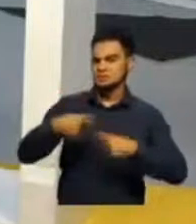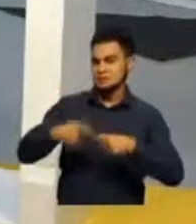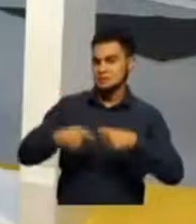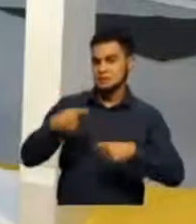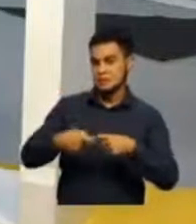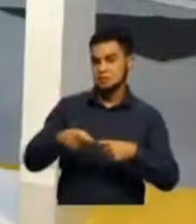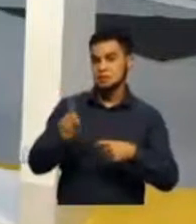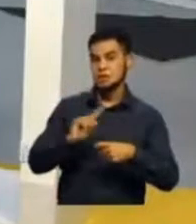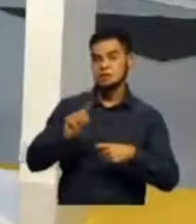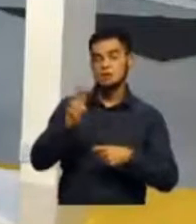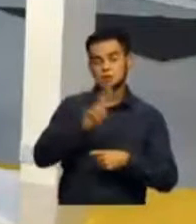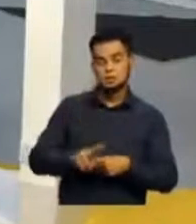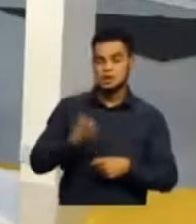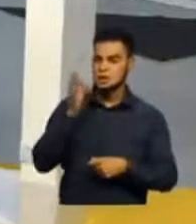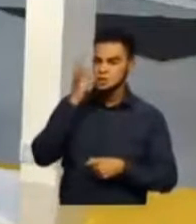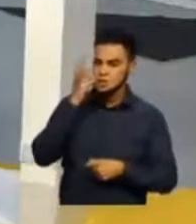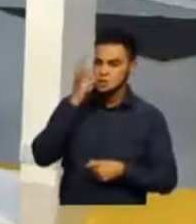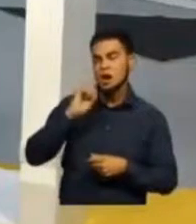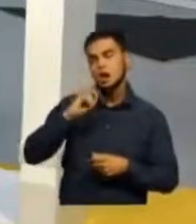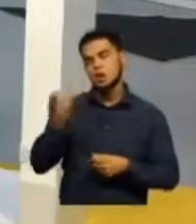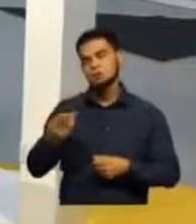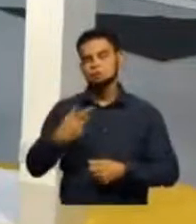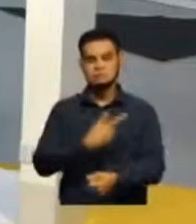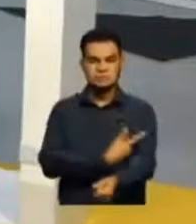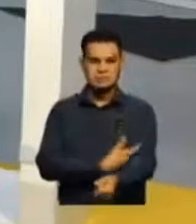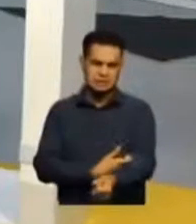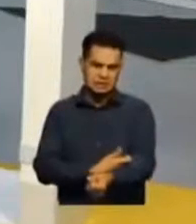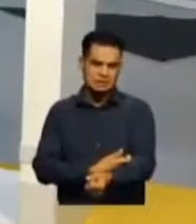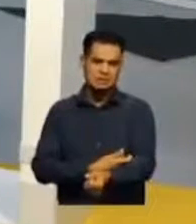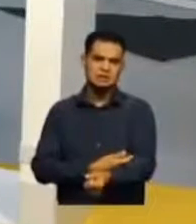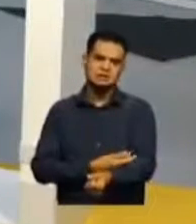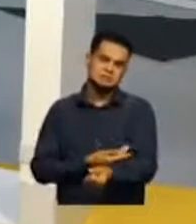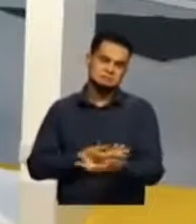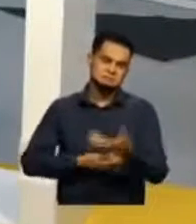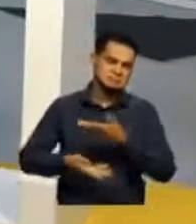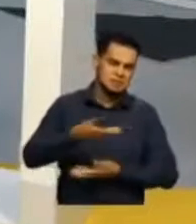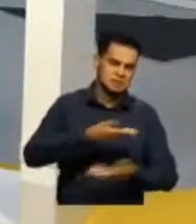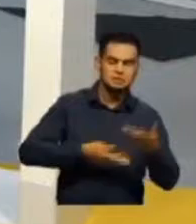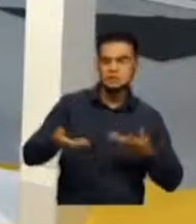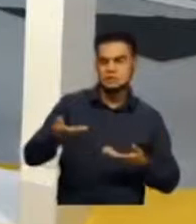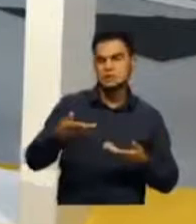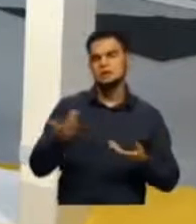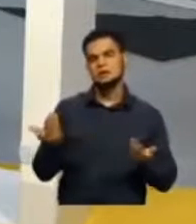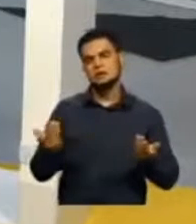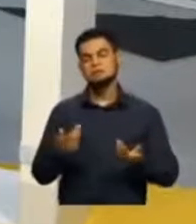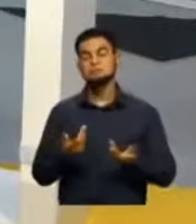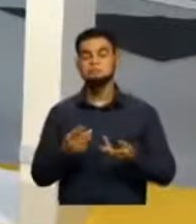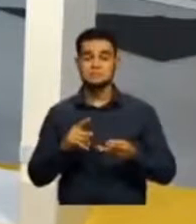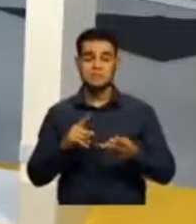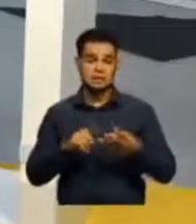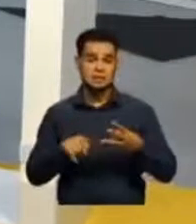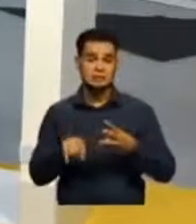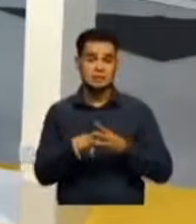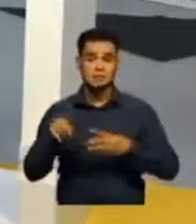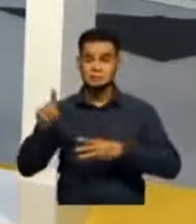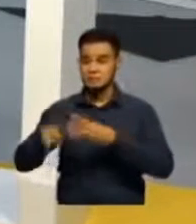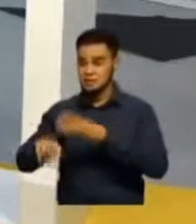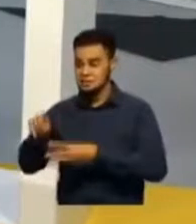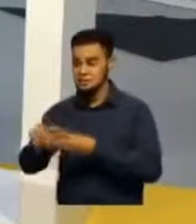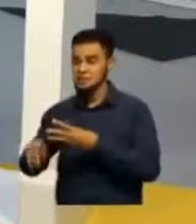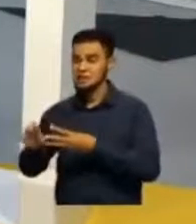sem preservativo, transfusões sanguíneas com sangue contaminado, né, e compartilhamento de objetos que estejam